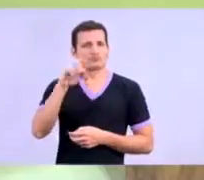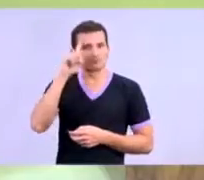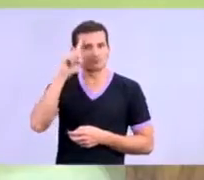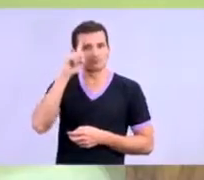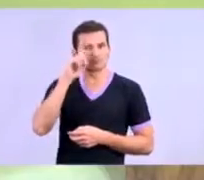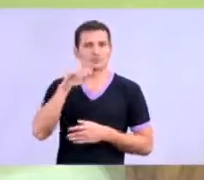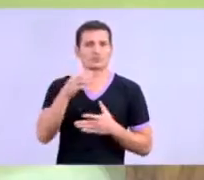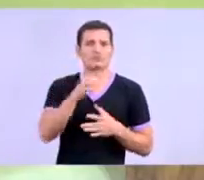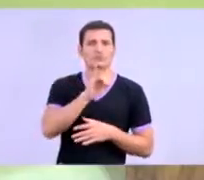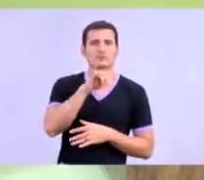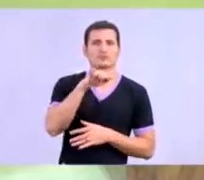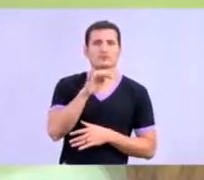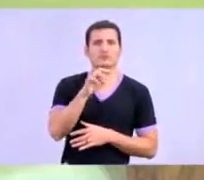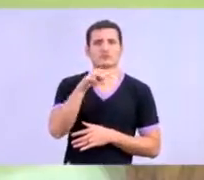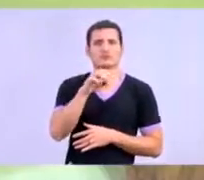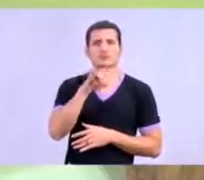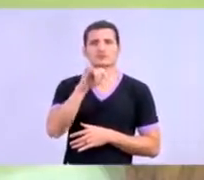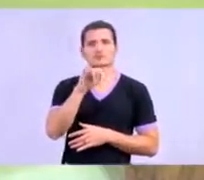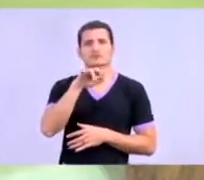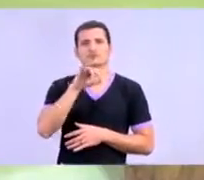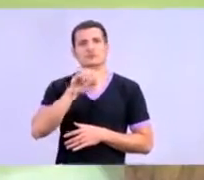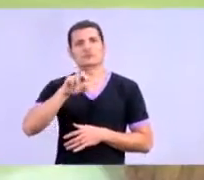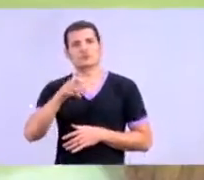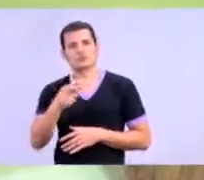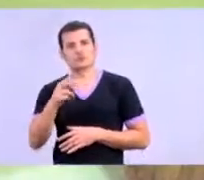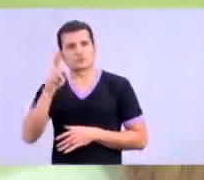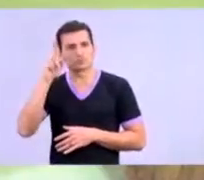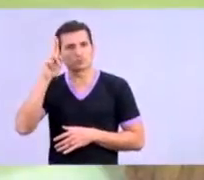intermediários ou que usamos no dia a dia? Bem,